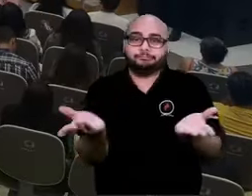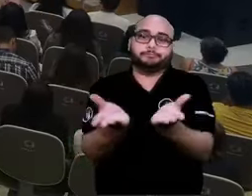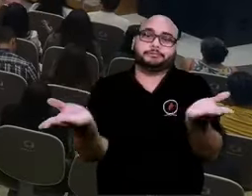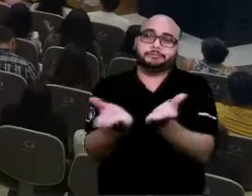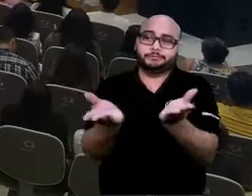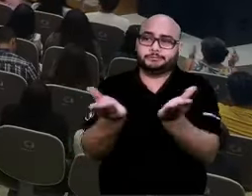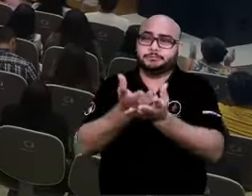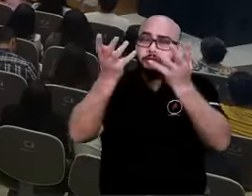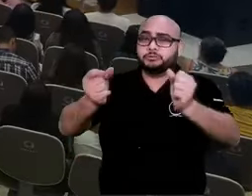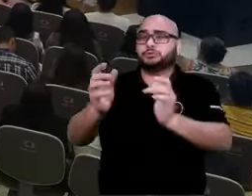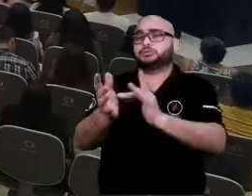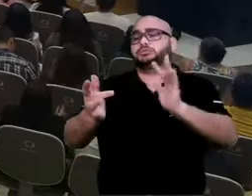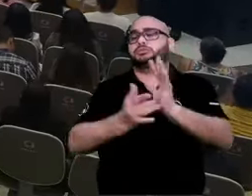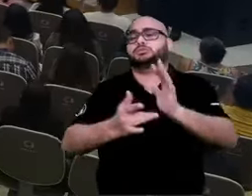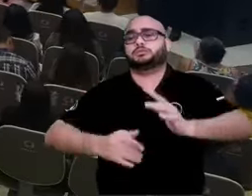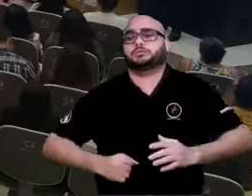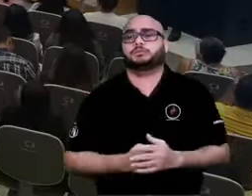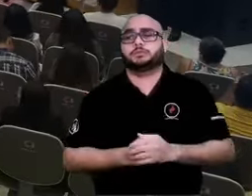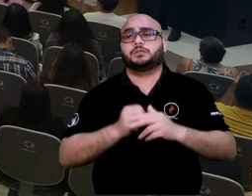Oh, meu Deus do céu.